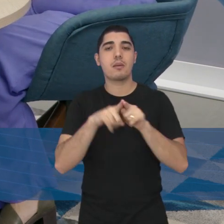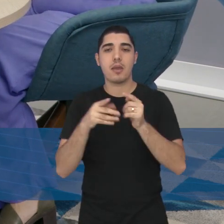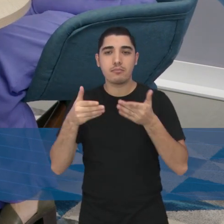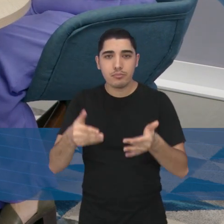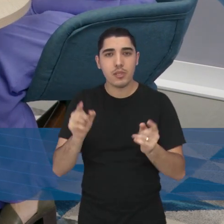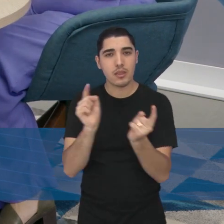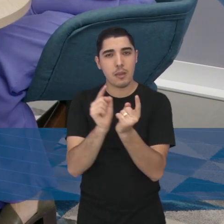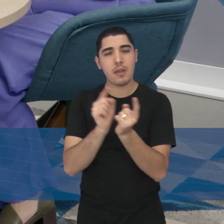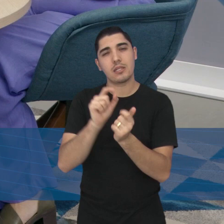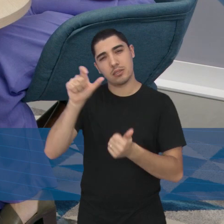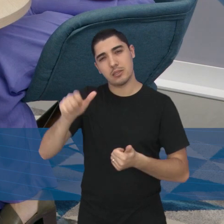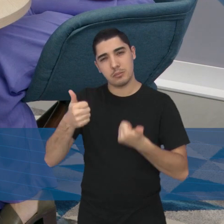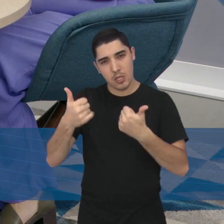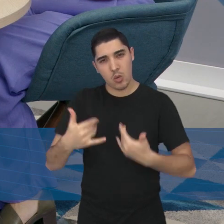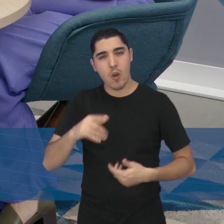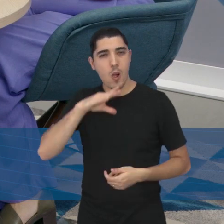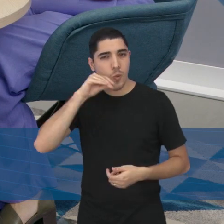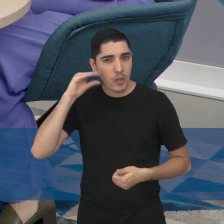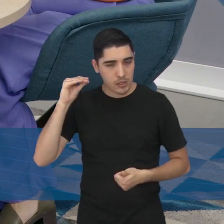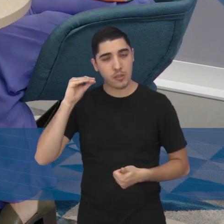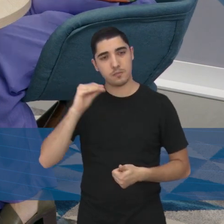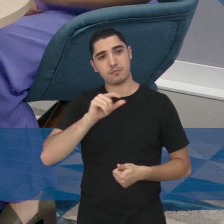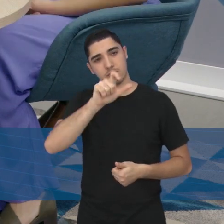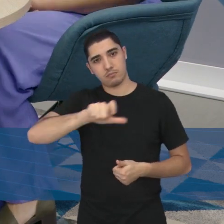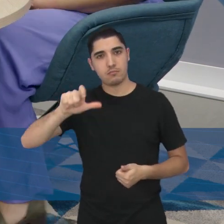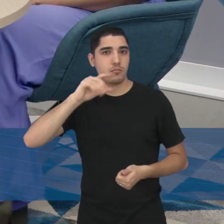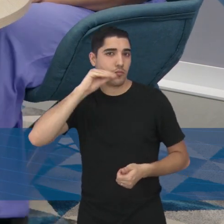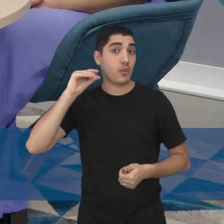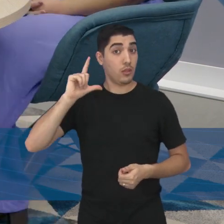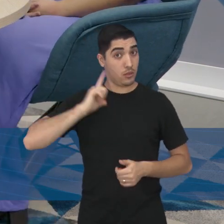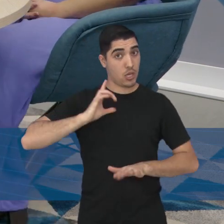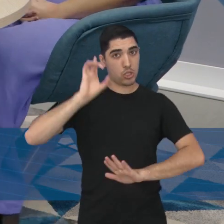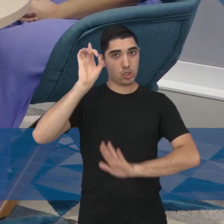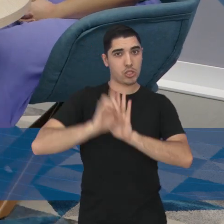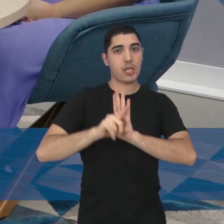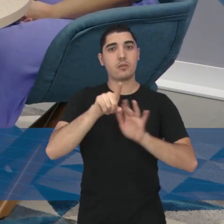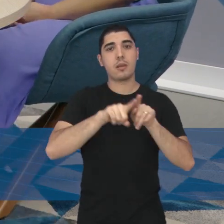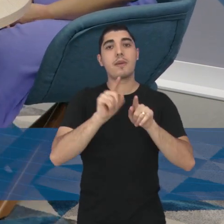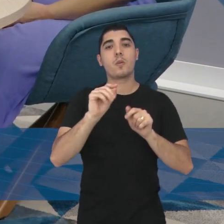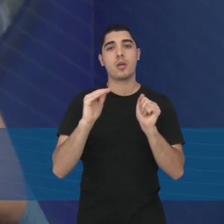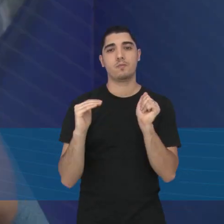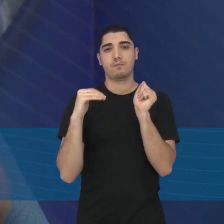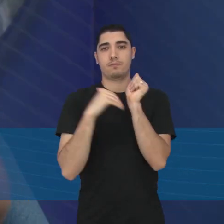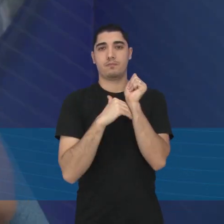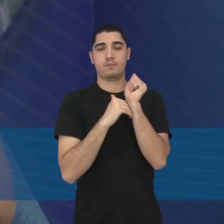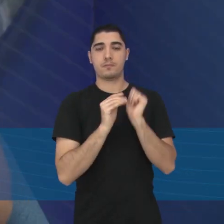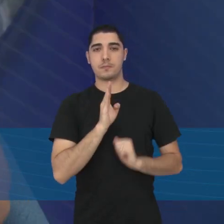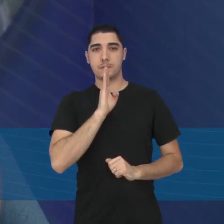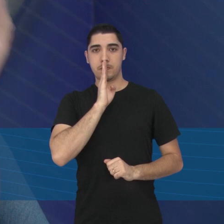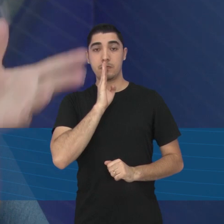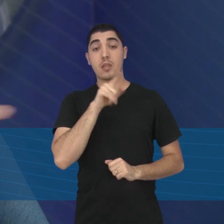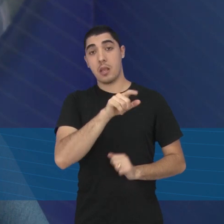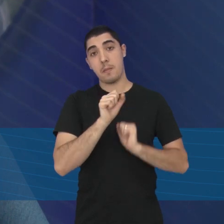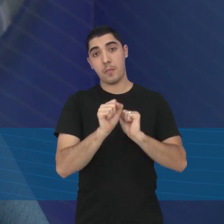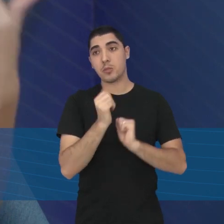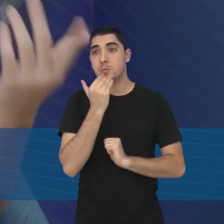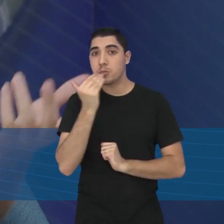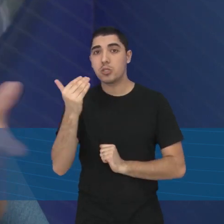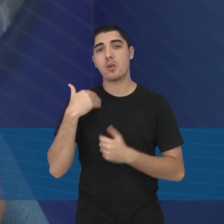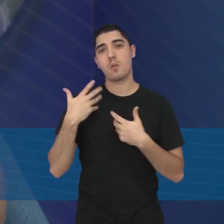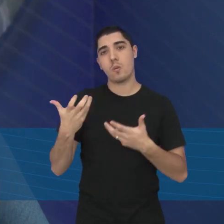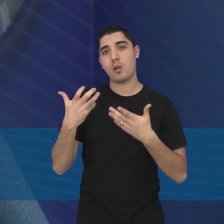gente falou das adolescentes, a adolescente ela tem direito ao sigilo, né, muitas vezes, né, solicitar um